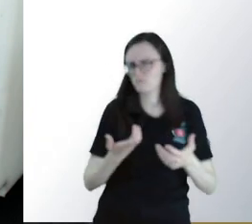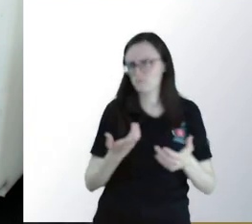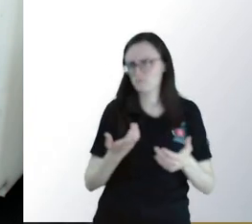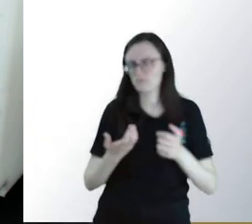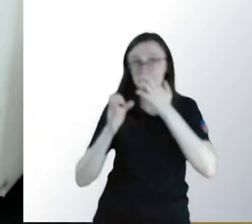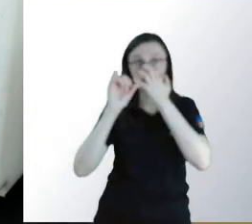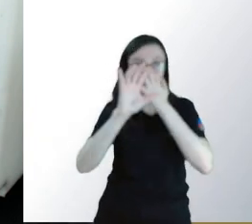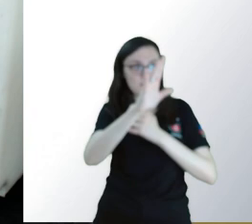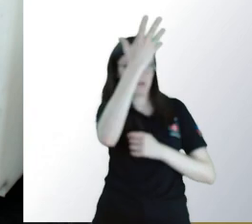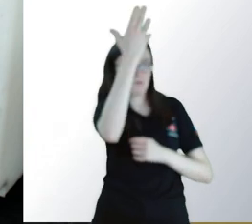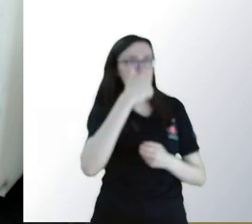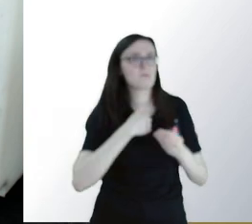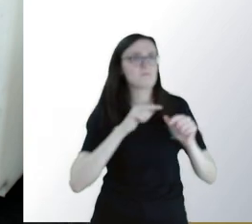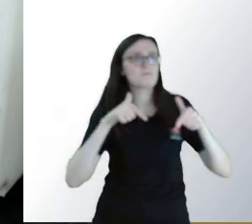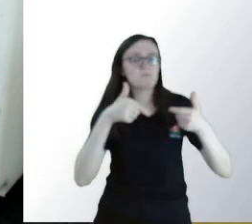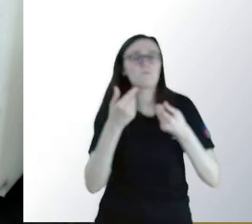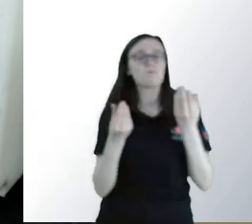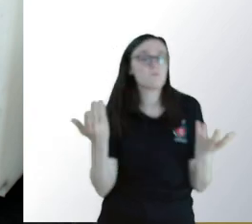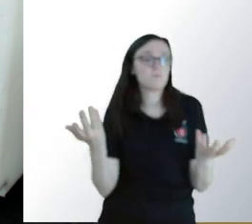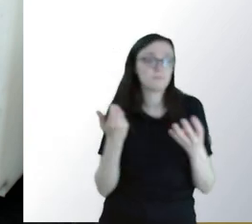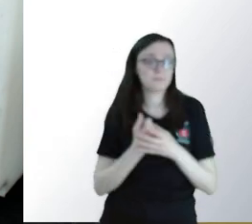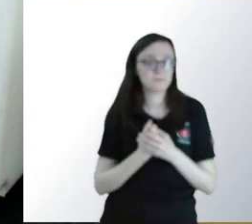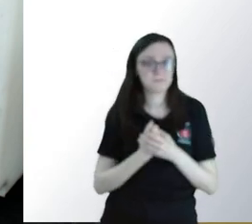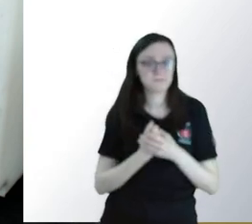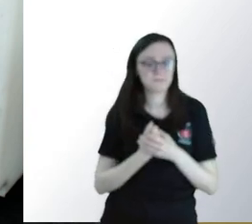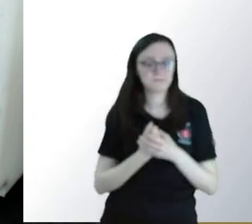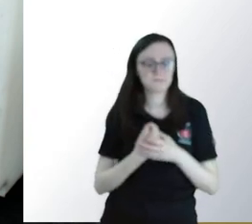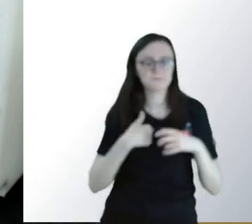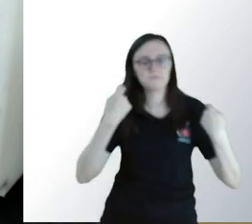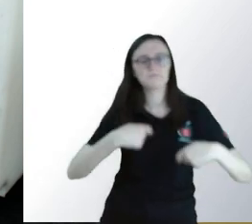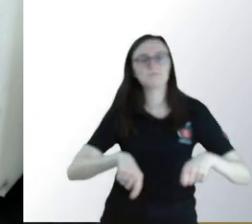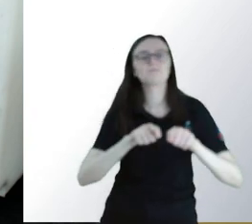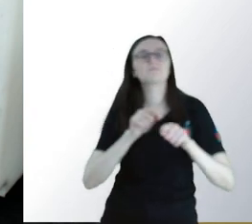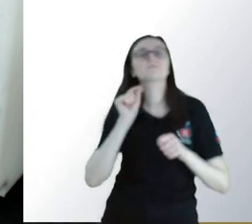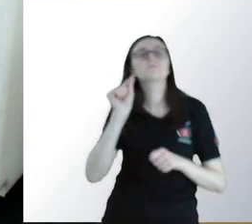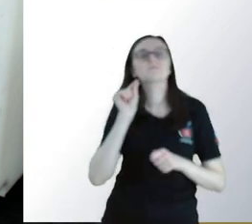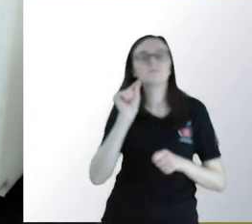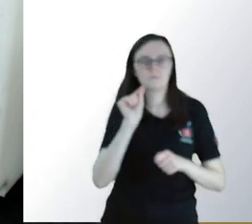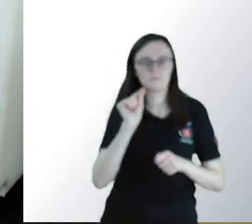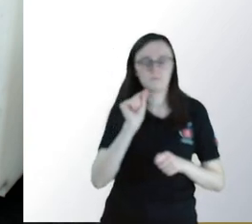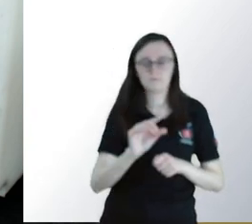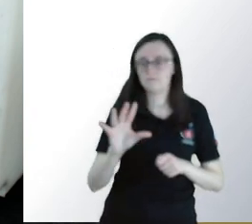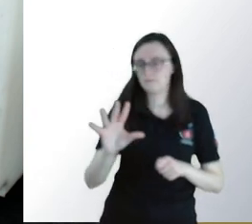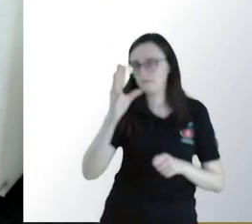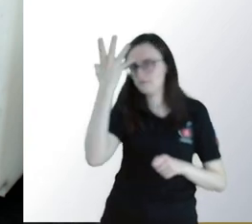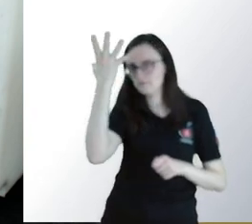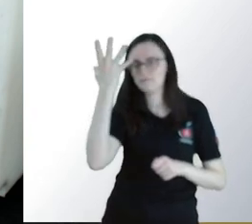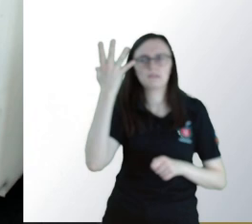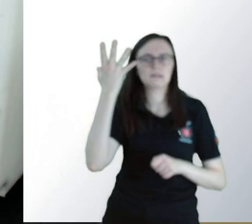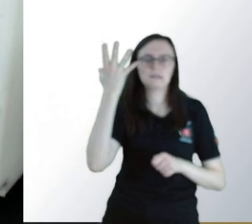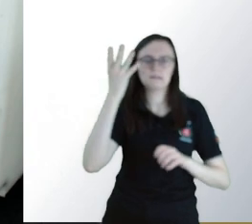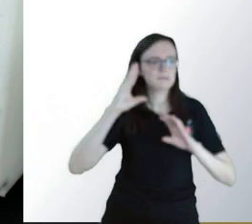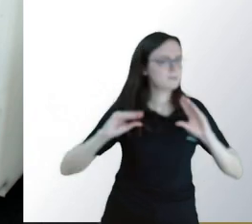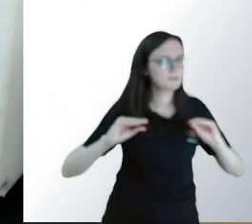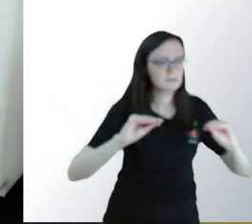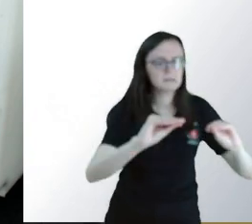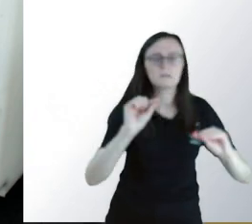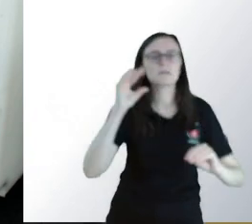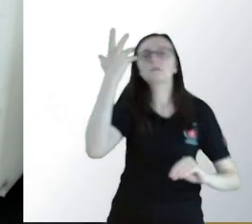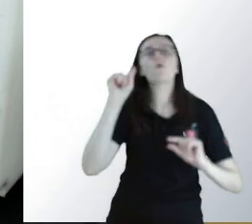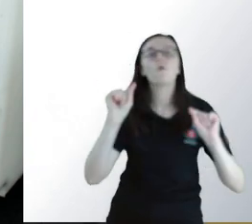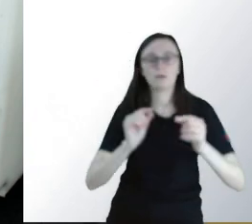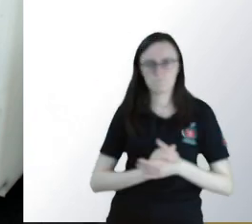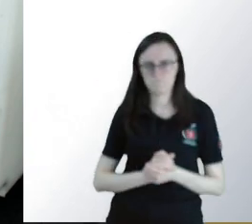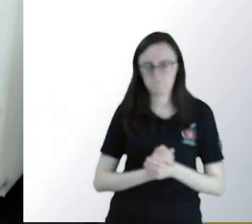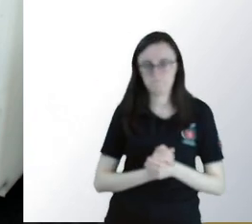Quando acontecer, como é que eu ajo, né? O que que eu tenho que fazer, então, no caso ali, aconteceu a importunação? É